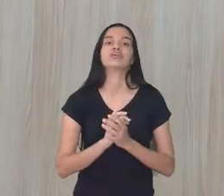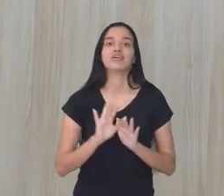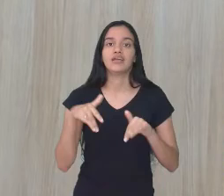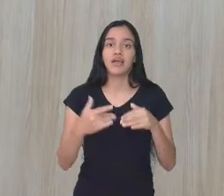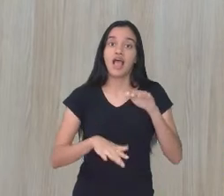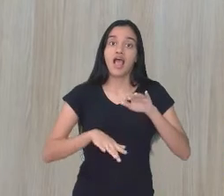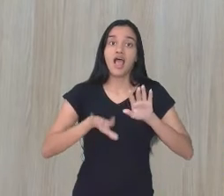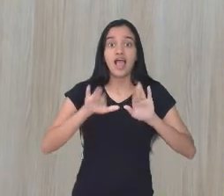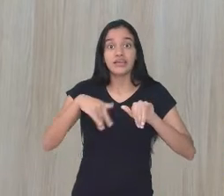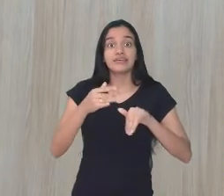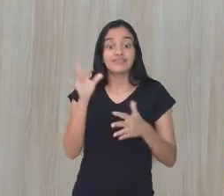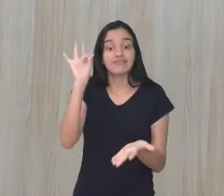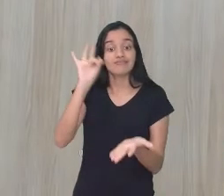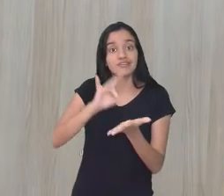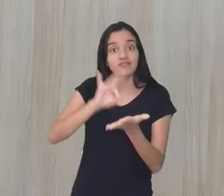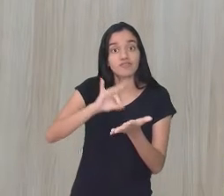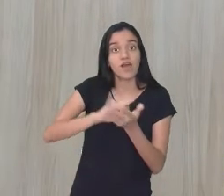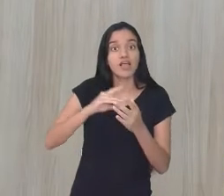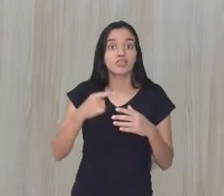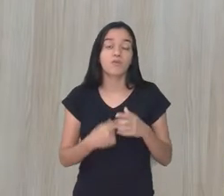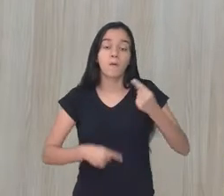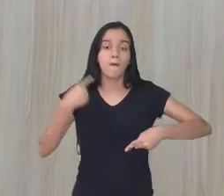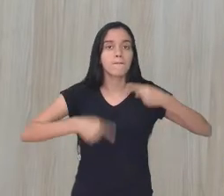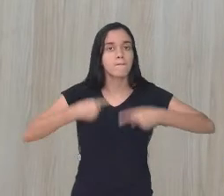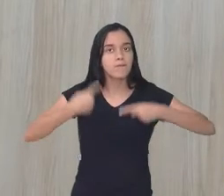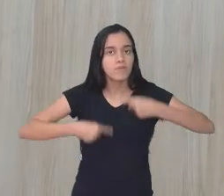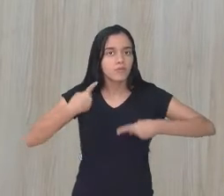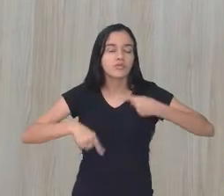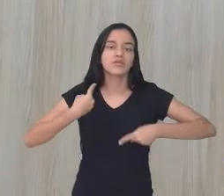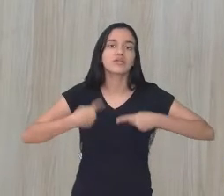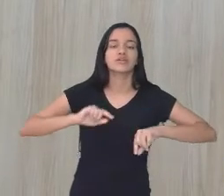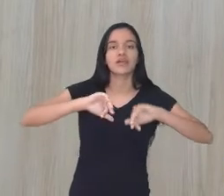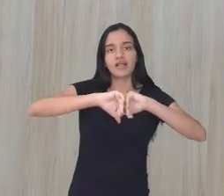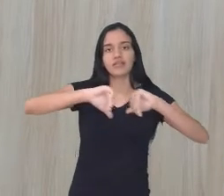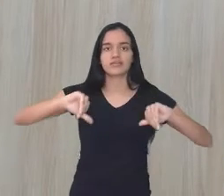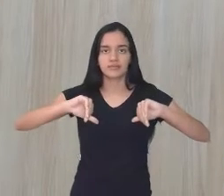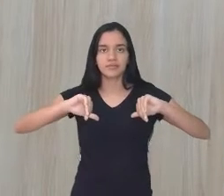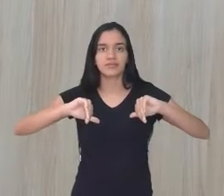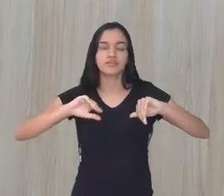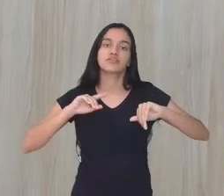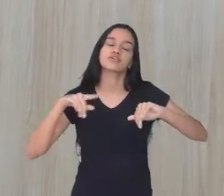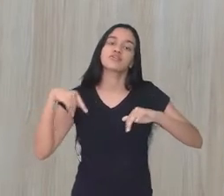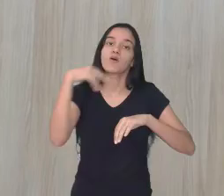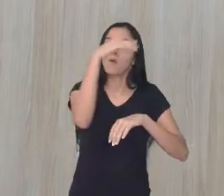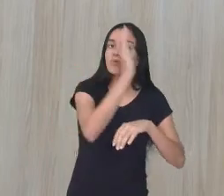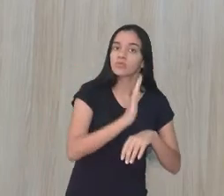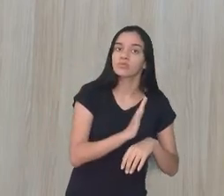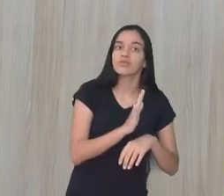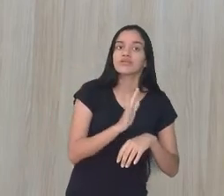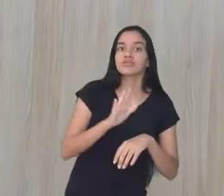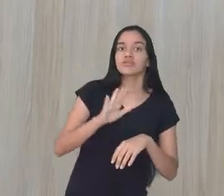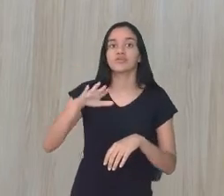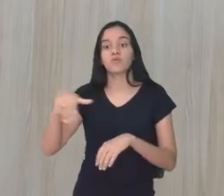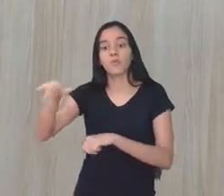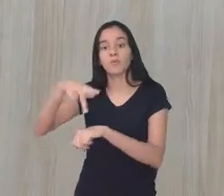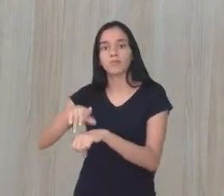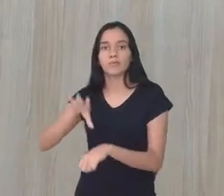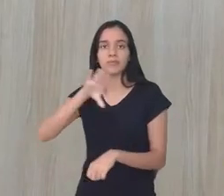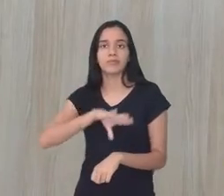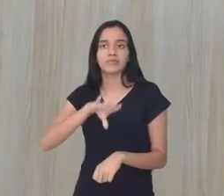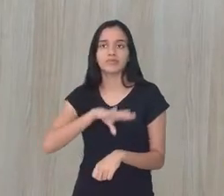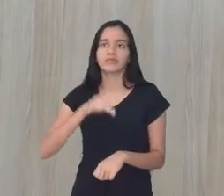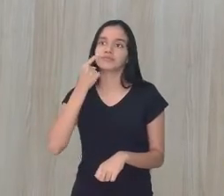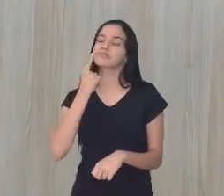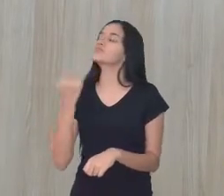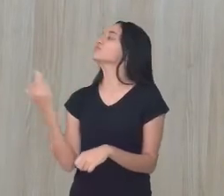a independência de fato política, né, dessa separação do Brasil com Portugal. Mas vamos aqui,